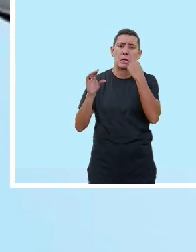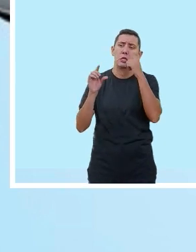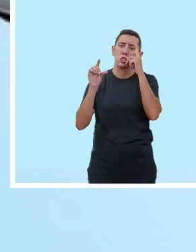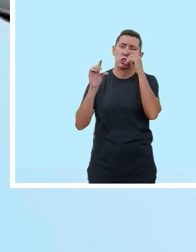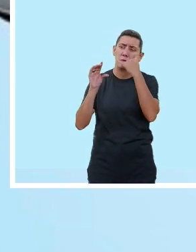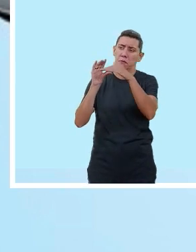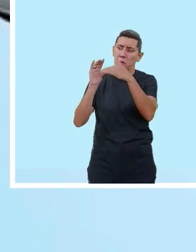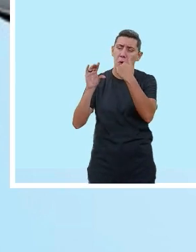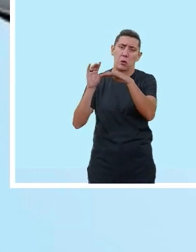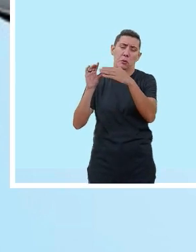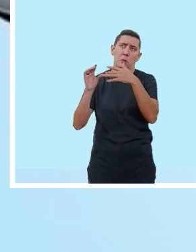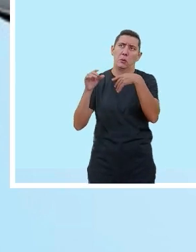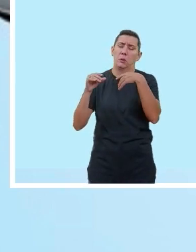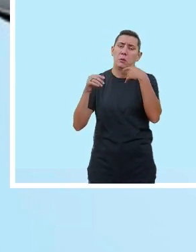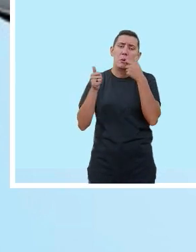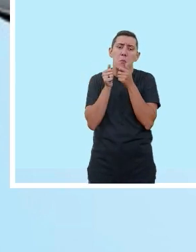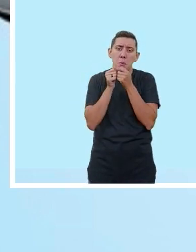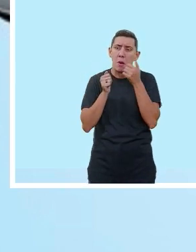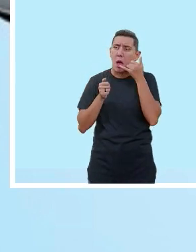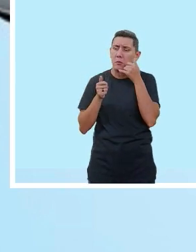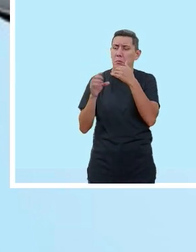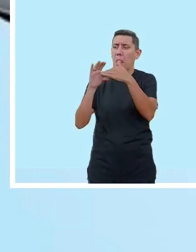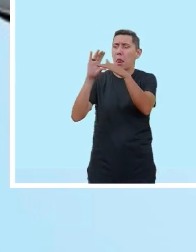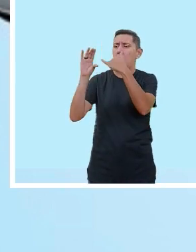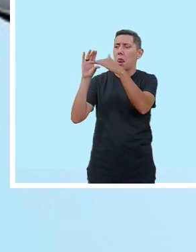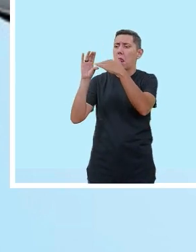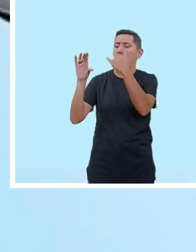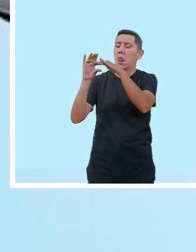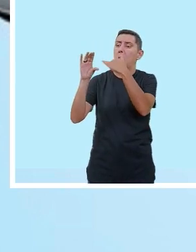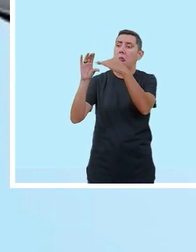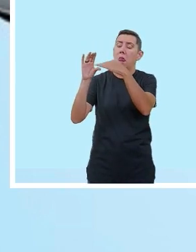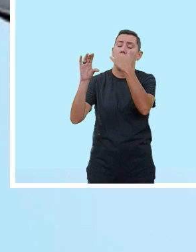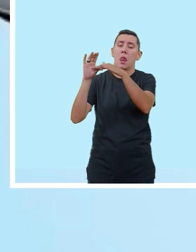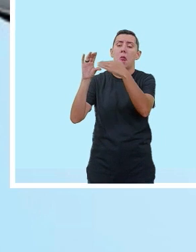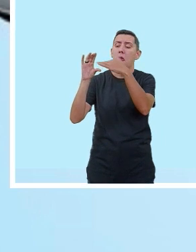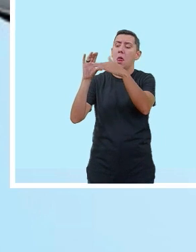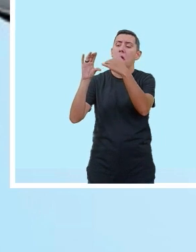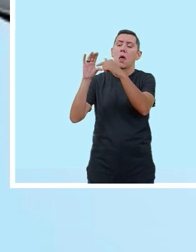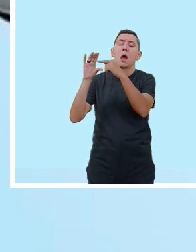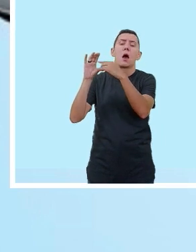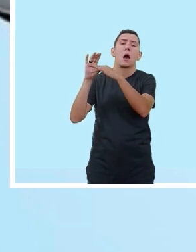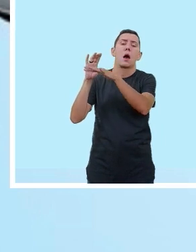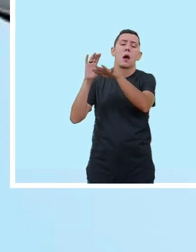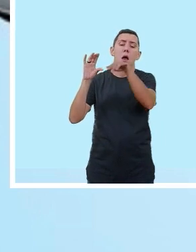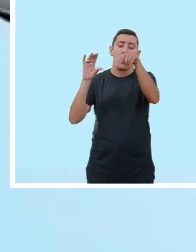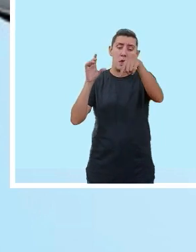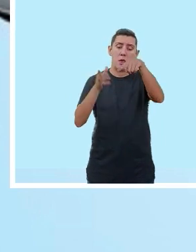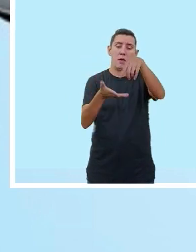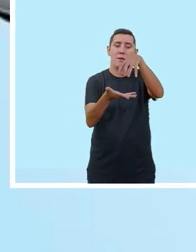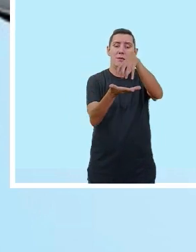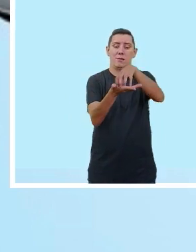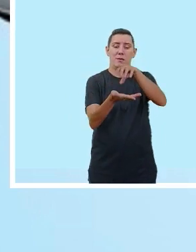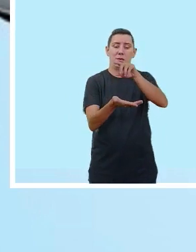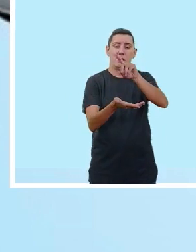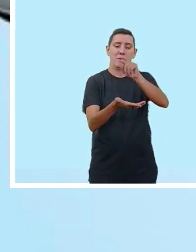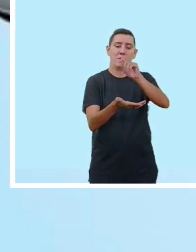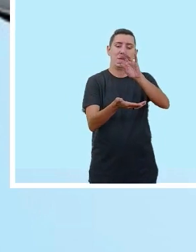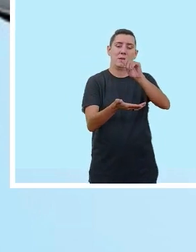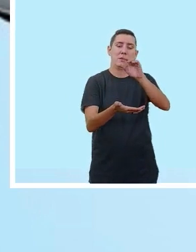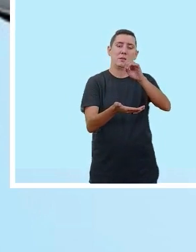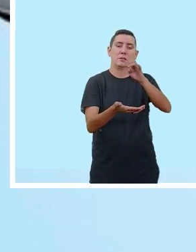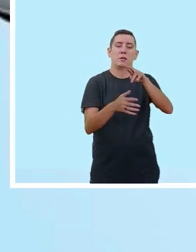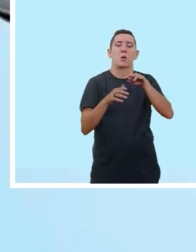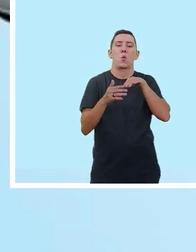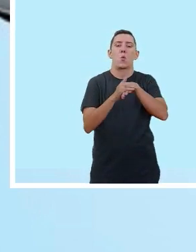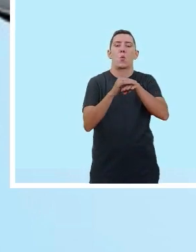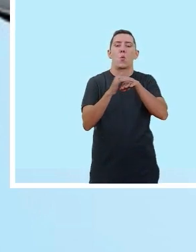centers, né? Invariavelmente. E esses data centers eles precisam também se preocupar com a forma e a metodologia de construção,